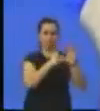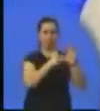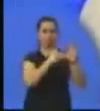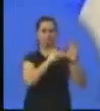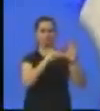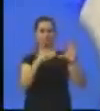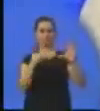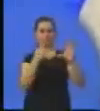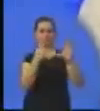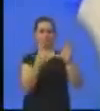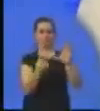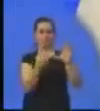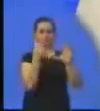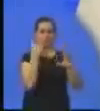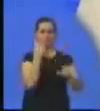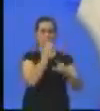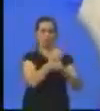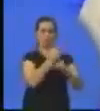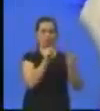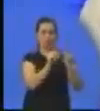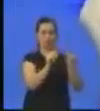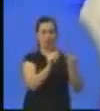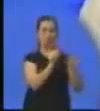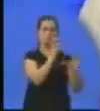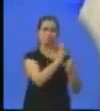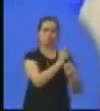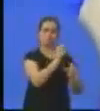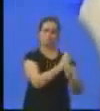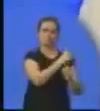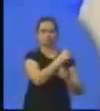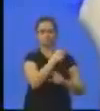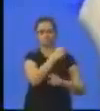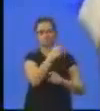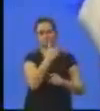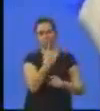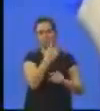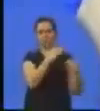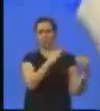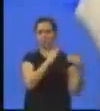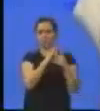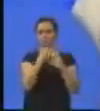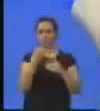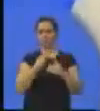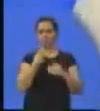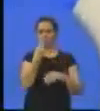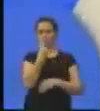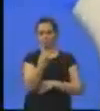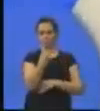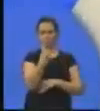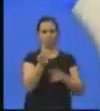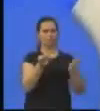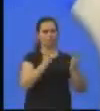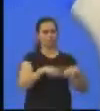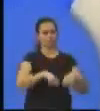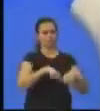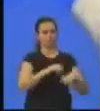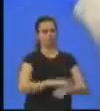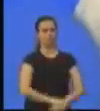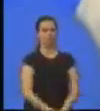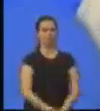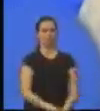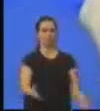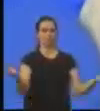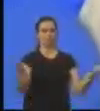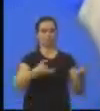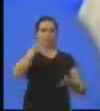valores possíveis que você vai encontrar para a resposta vão ser sempre esses, de menos 1 até 1, variando nesse intervalo. Bom,